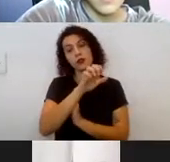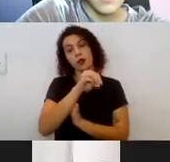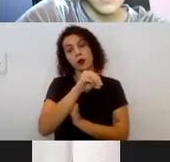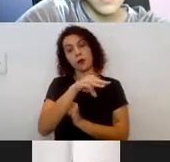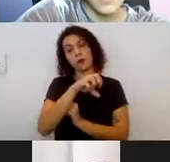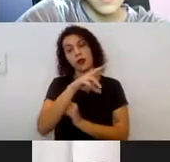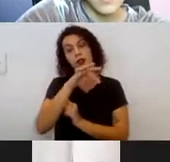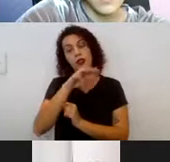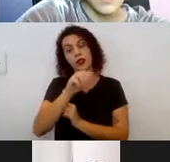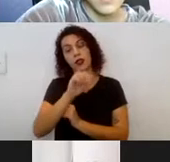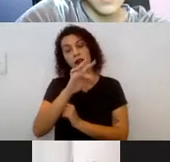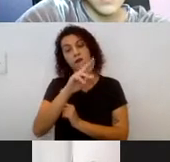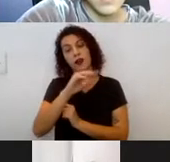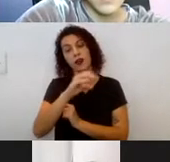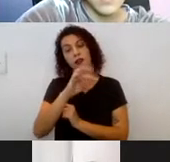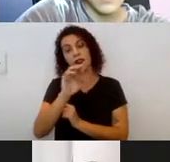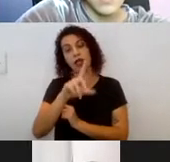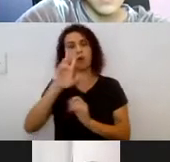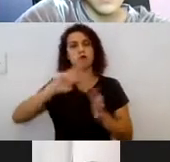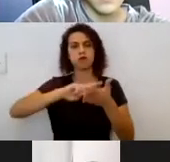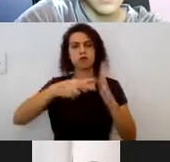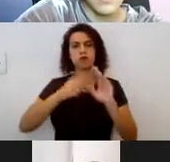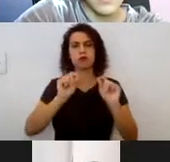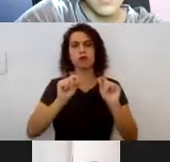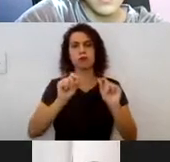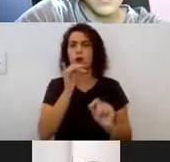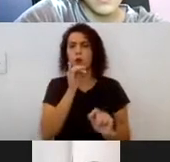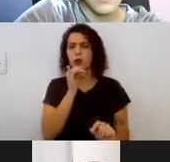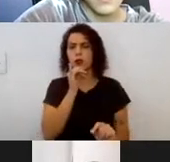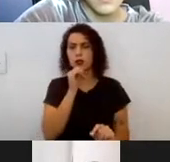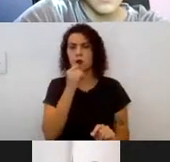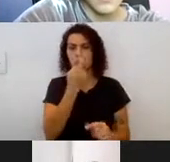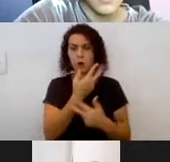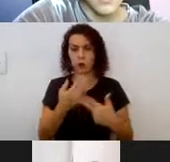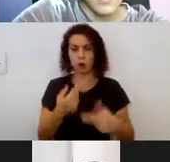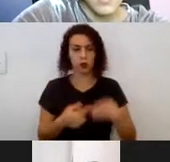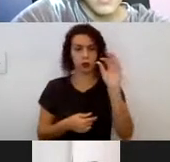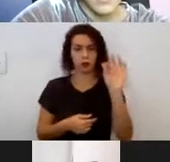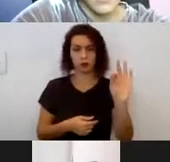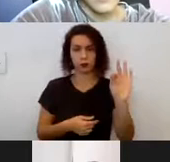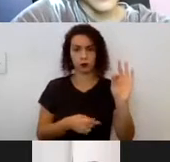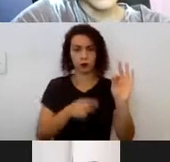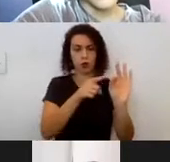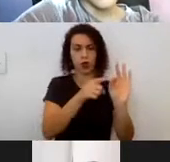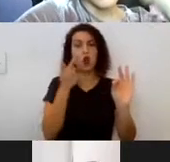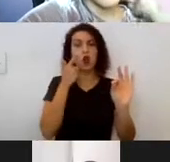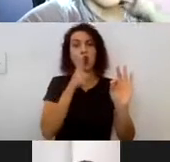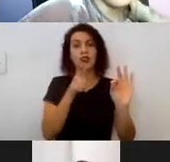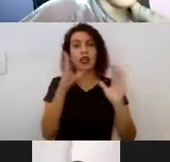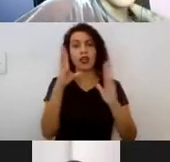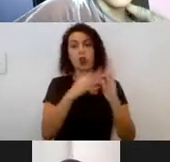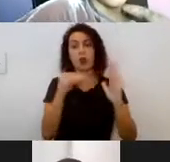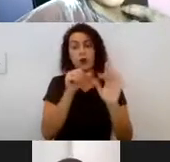significa a fractalidade é quando a gente consegue pegar um determinado ponto e replicar esse ponto